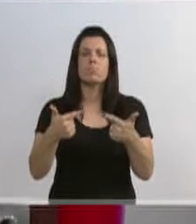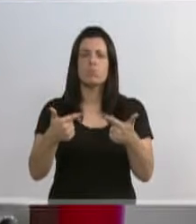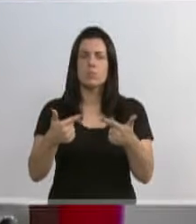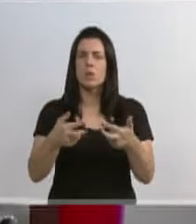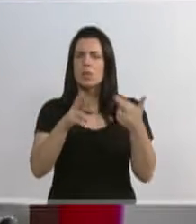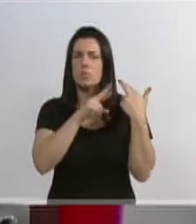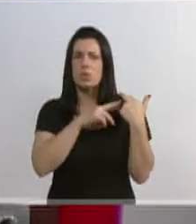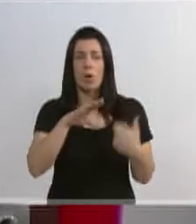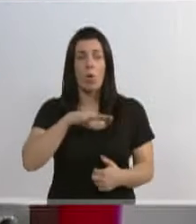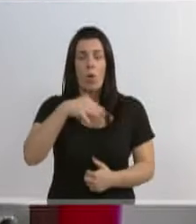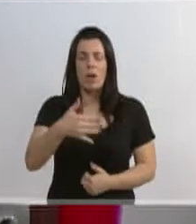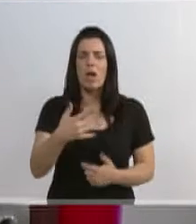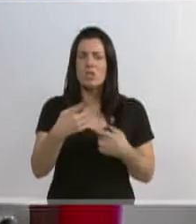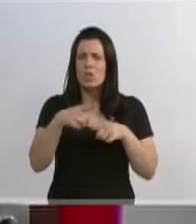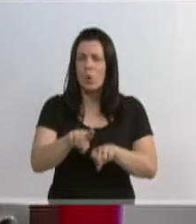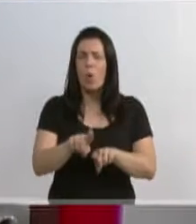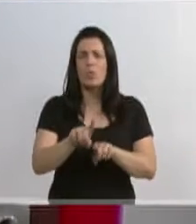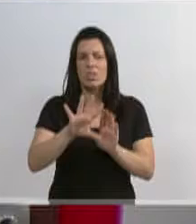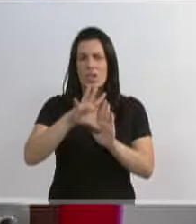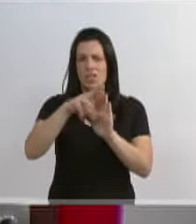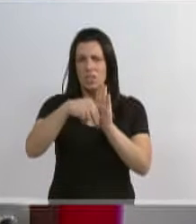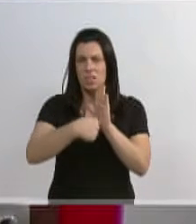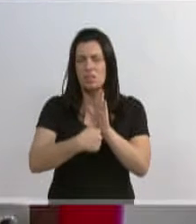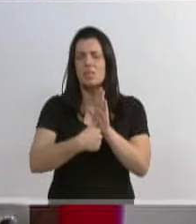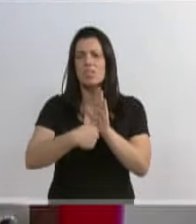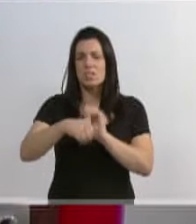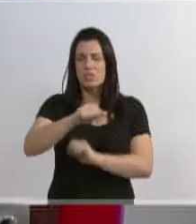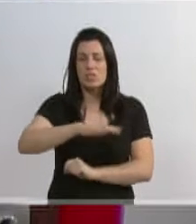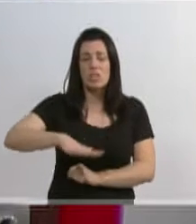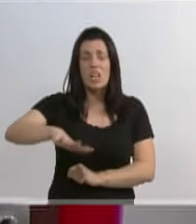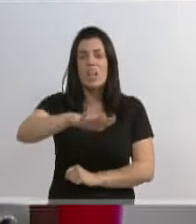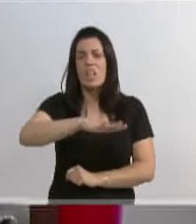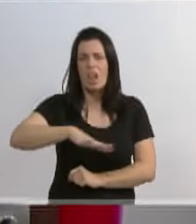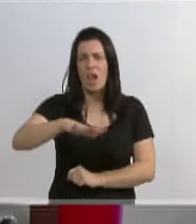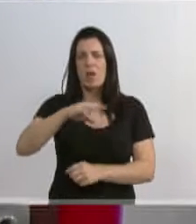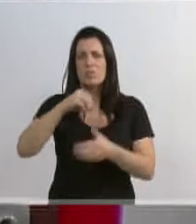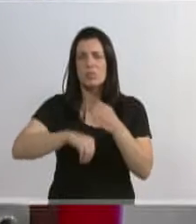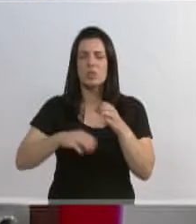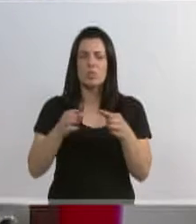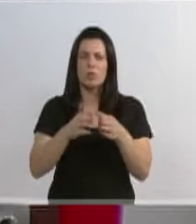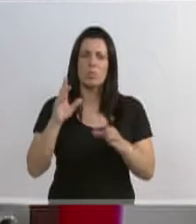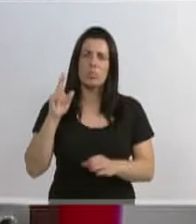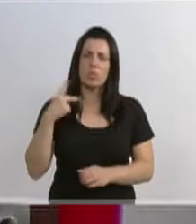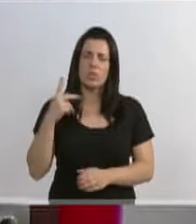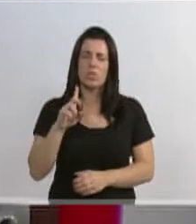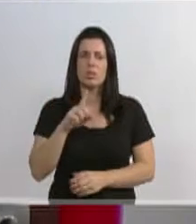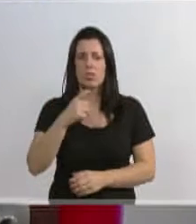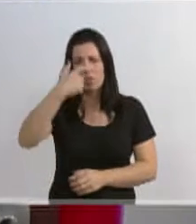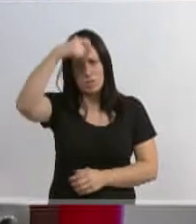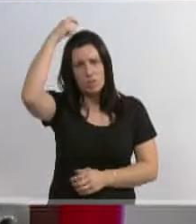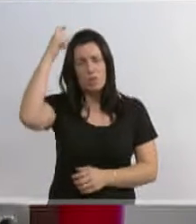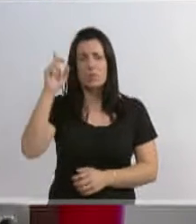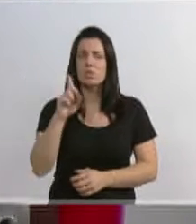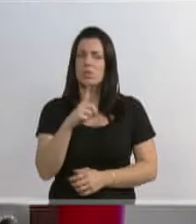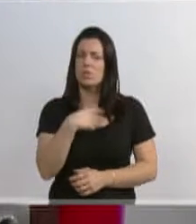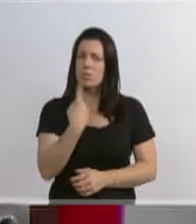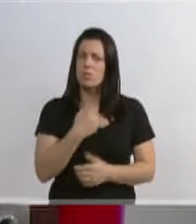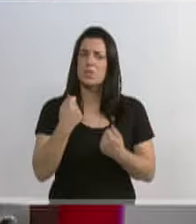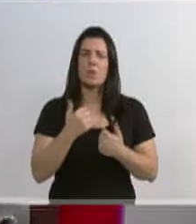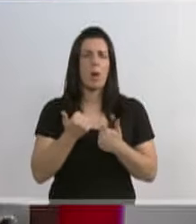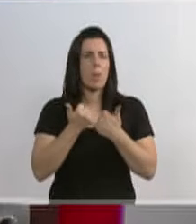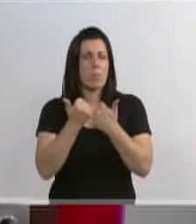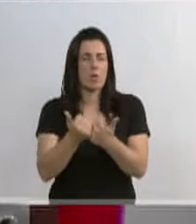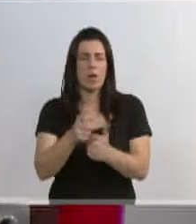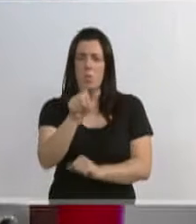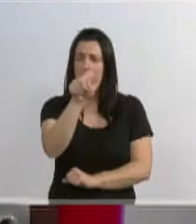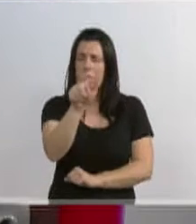muita coragem, a corrupção generalizada no meio da classe política, e nós precisamos, vereador Adriano, apoiar esse juiz. É uma pessoa,